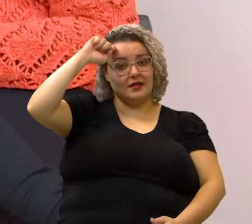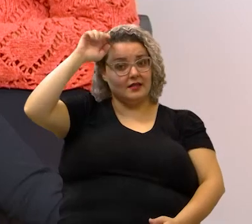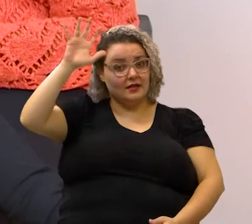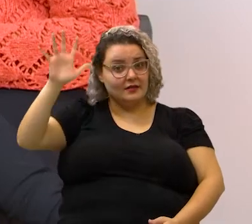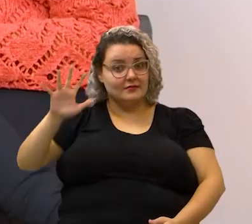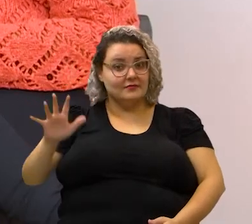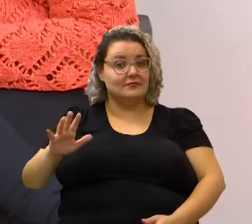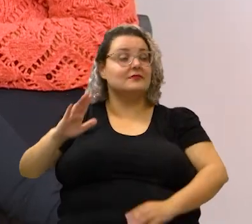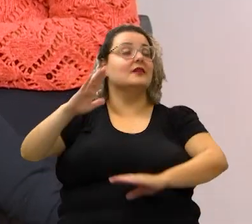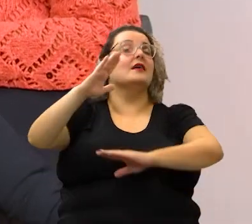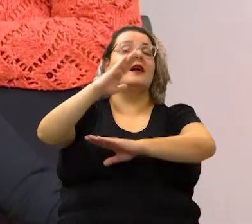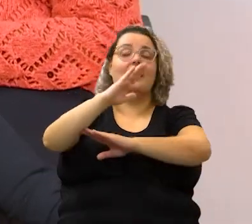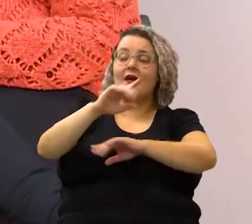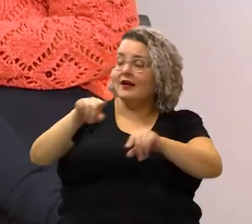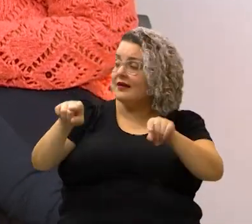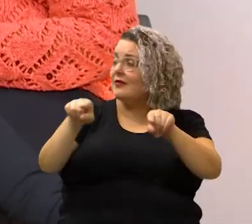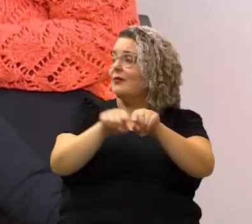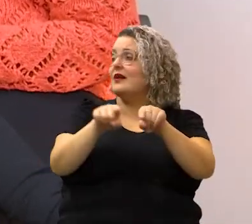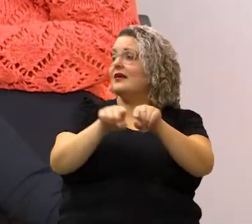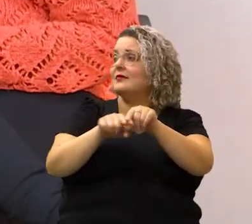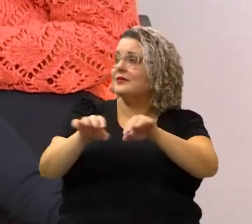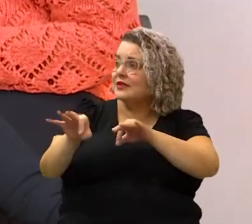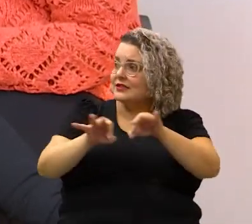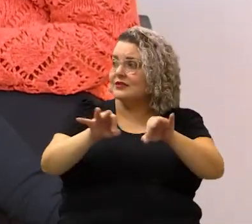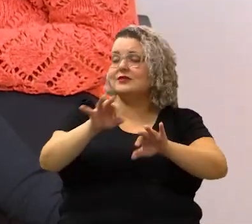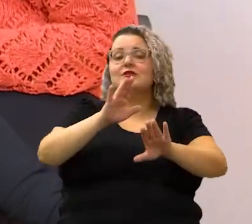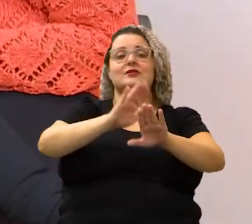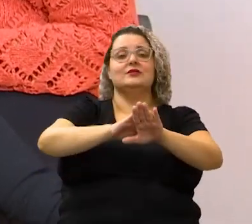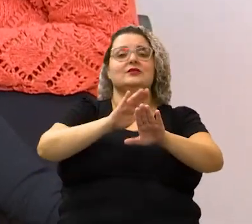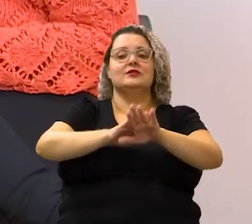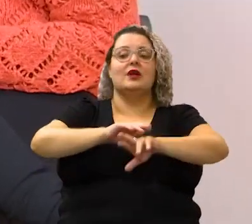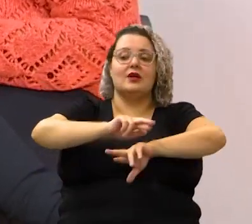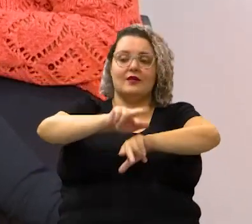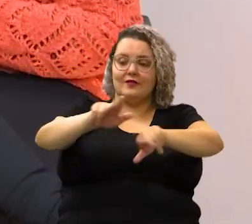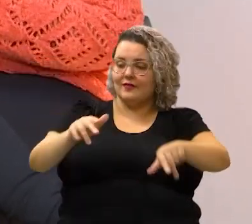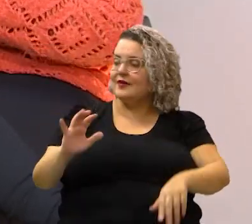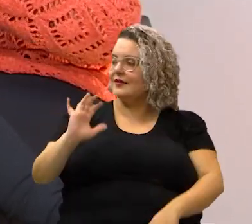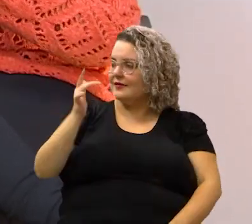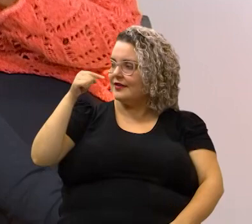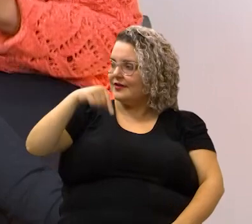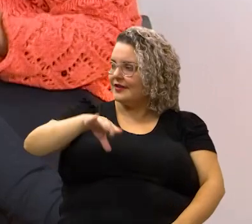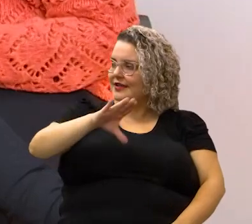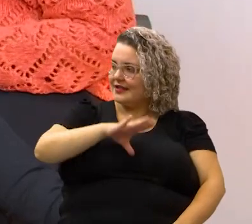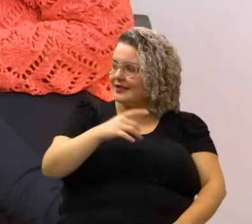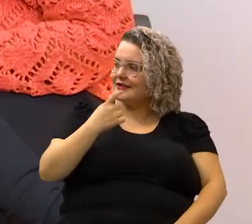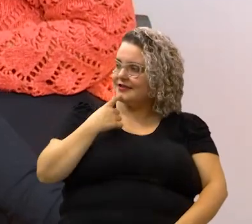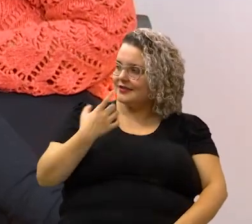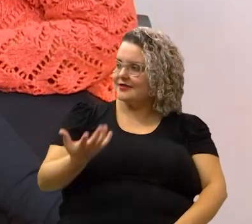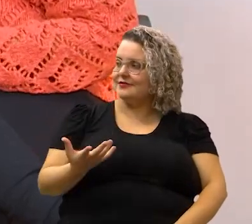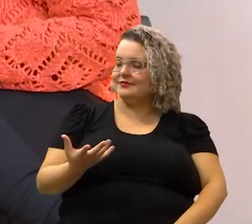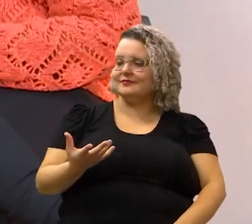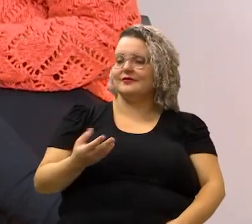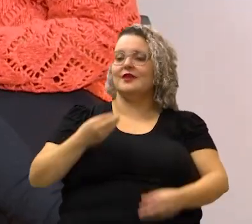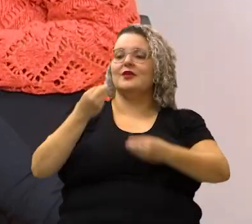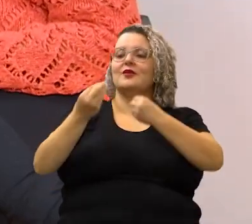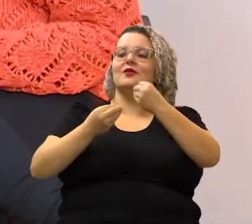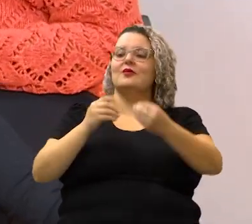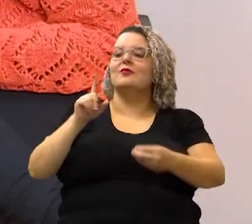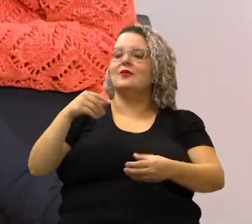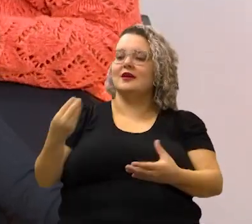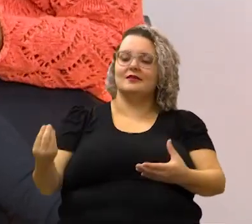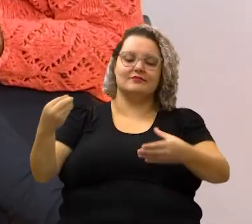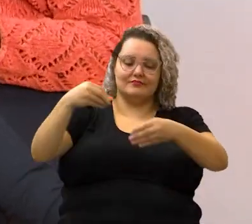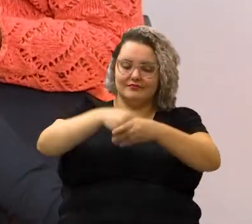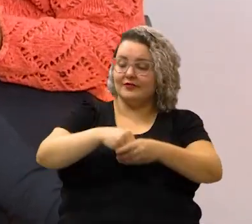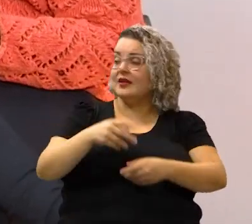da África e a Câmara também já se prepara para uma atividade dentre várias que vão acontecer aqui na cidade como